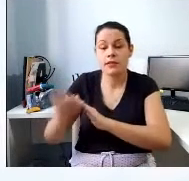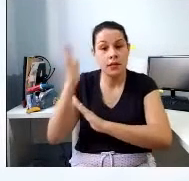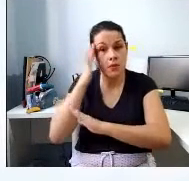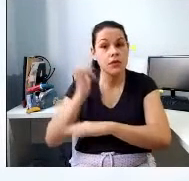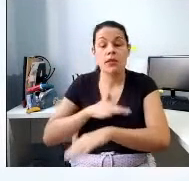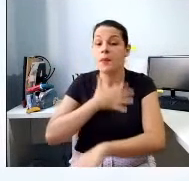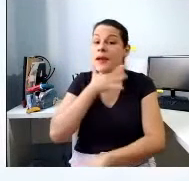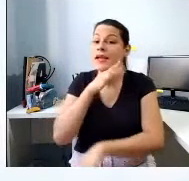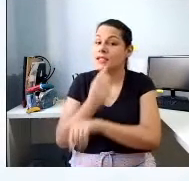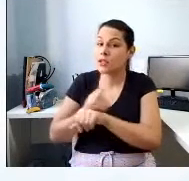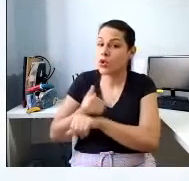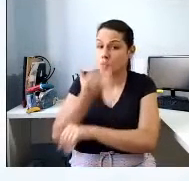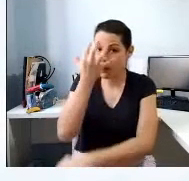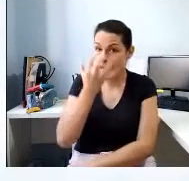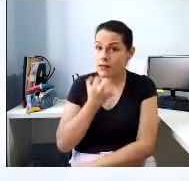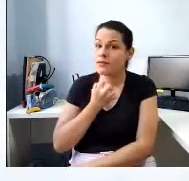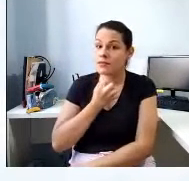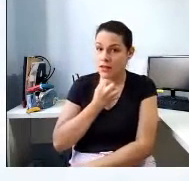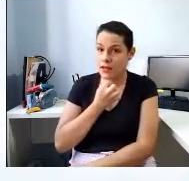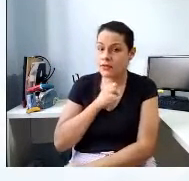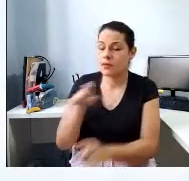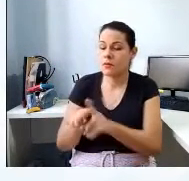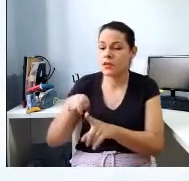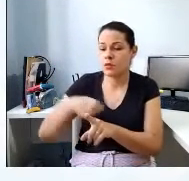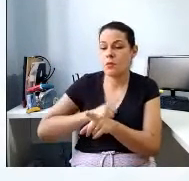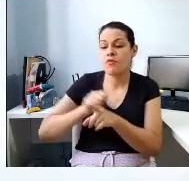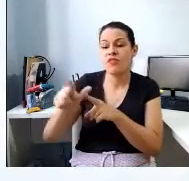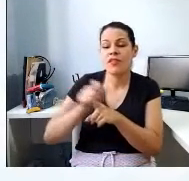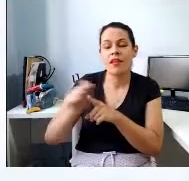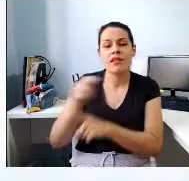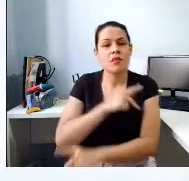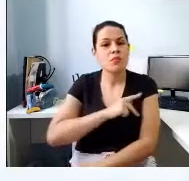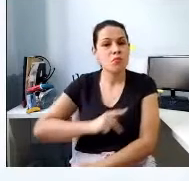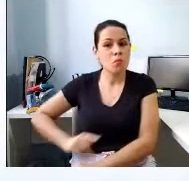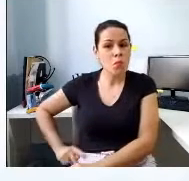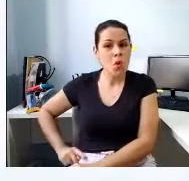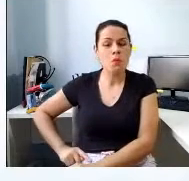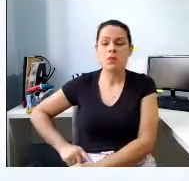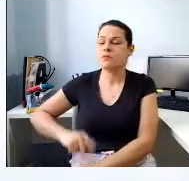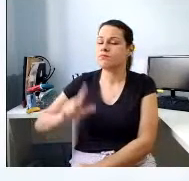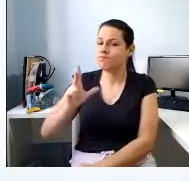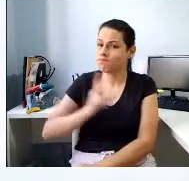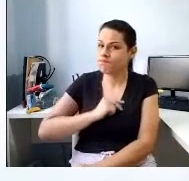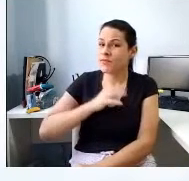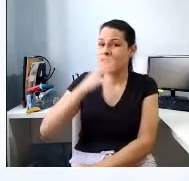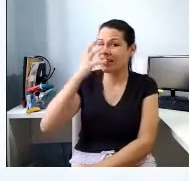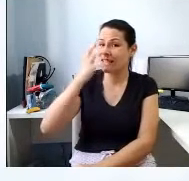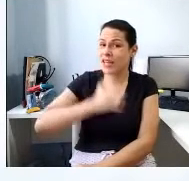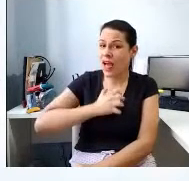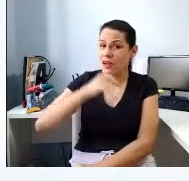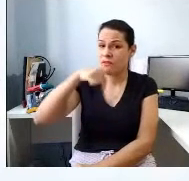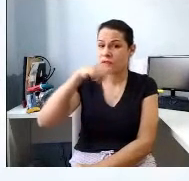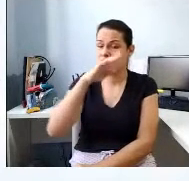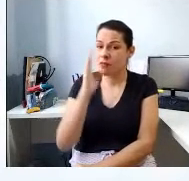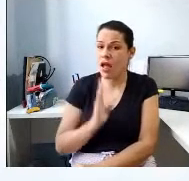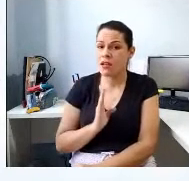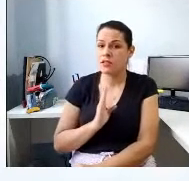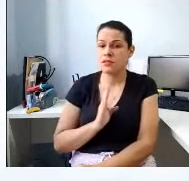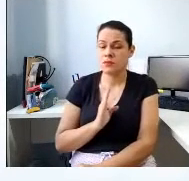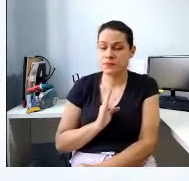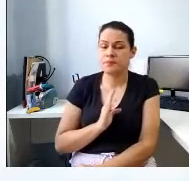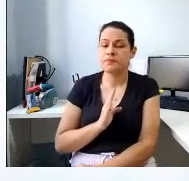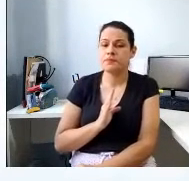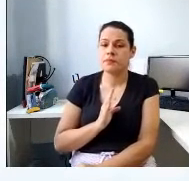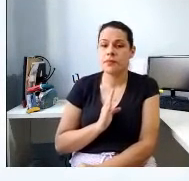bastante séria, a questão do financiamento público é bastante grave no Brasil, e a gente vai